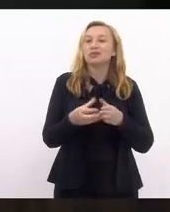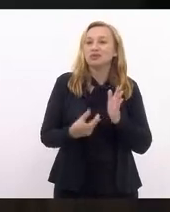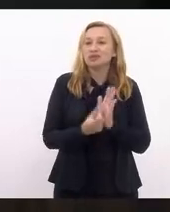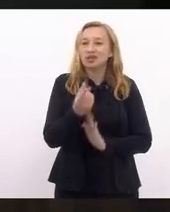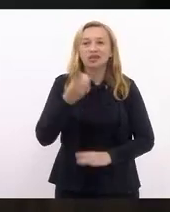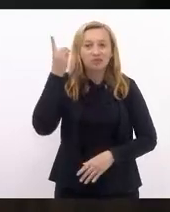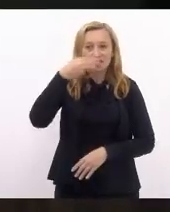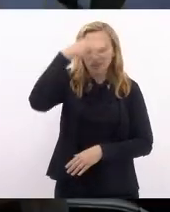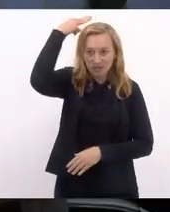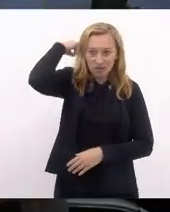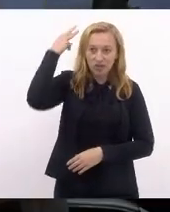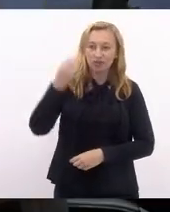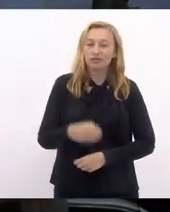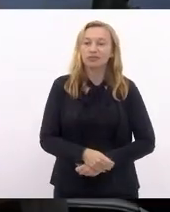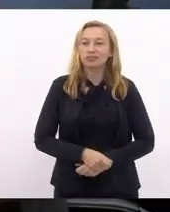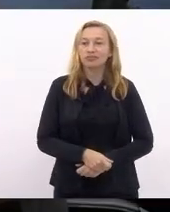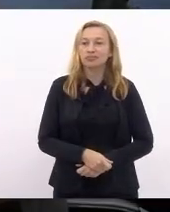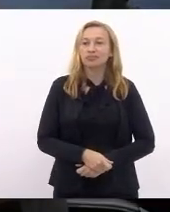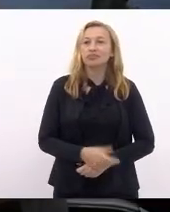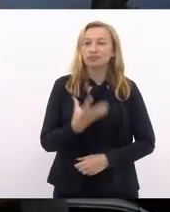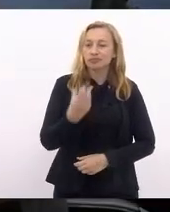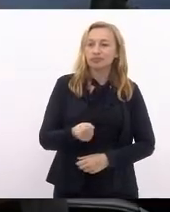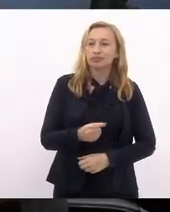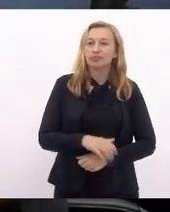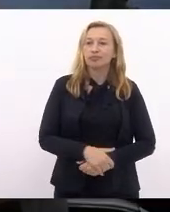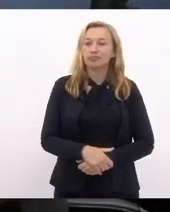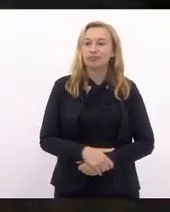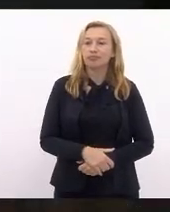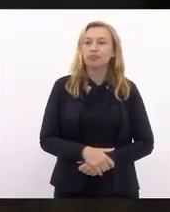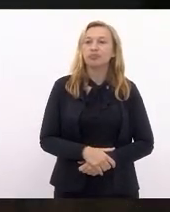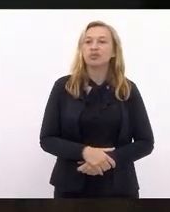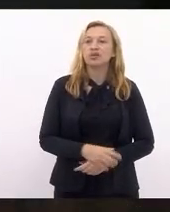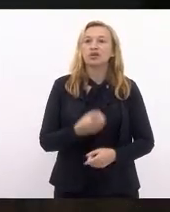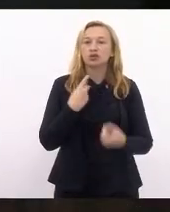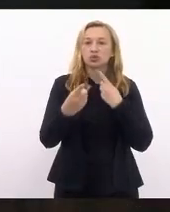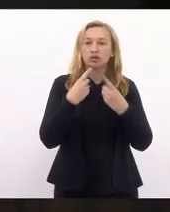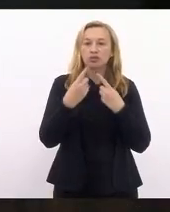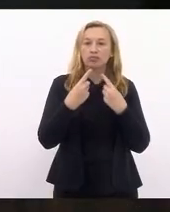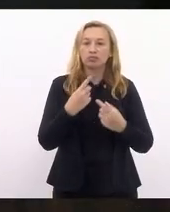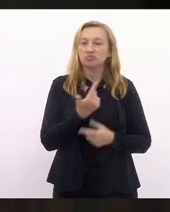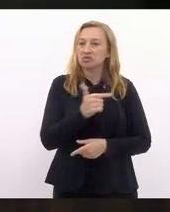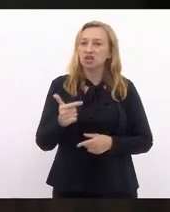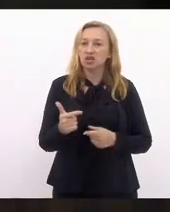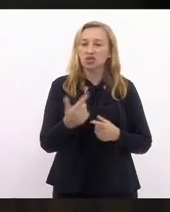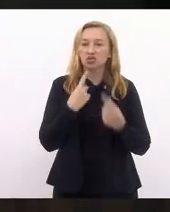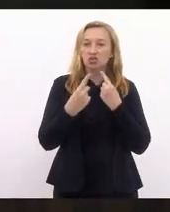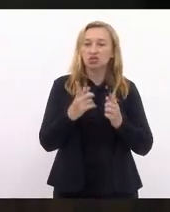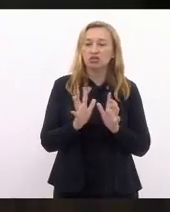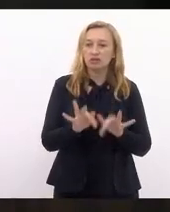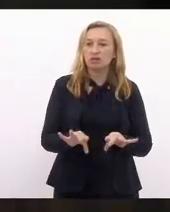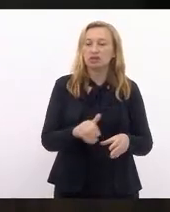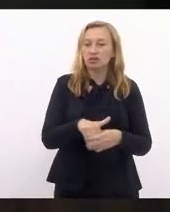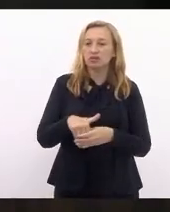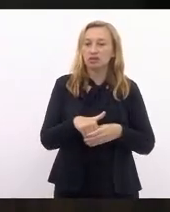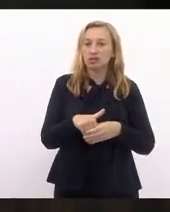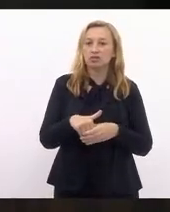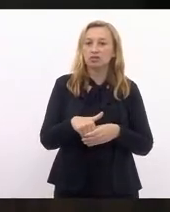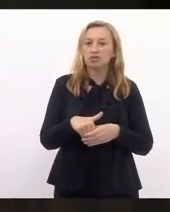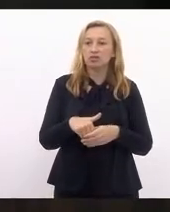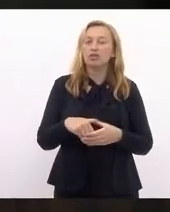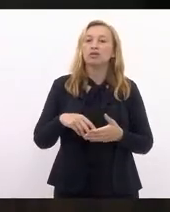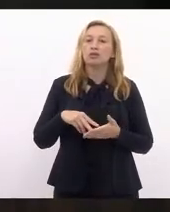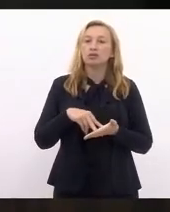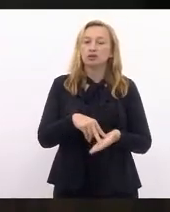ser favorável pareceres emitidos em discussão não havendo Quem Queira discutir se a discussão e votação